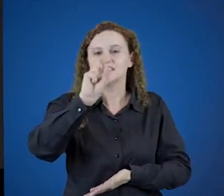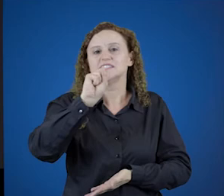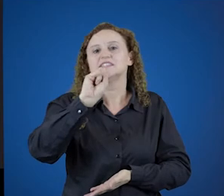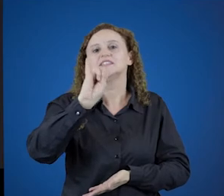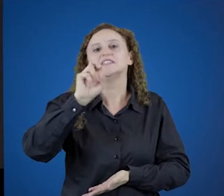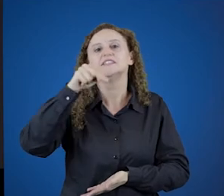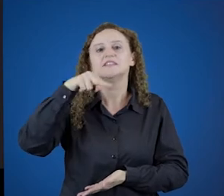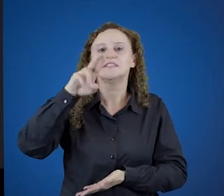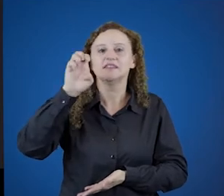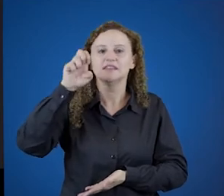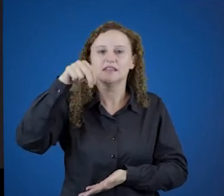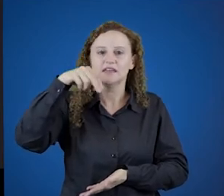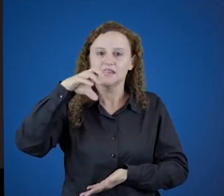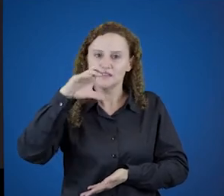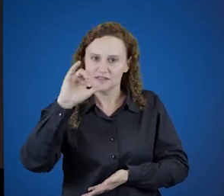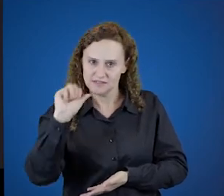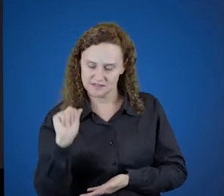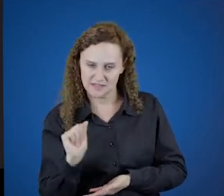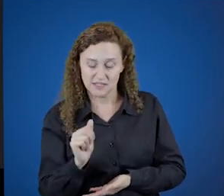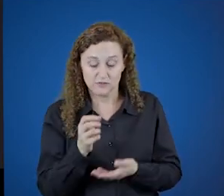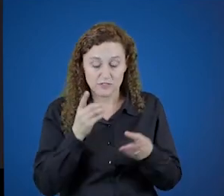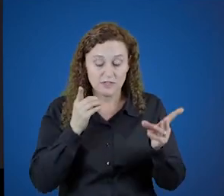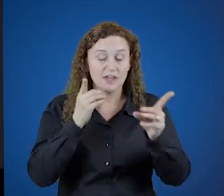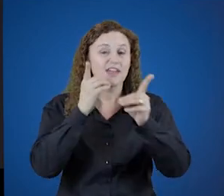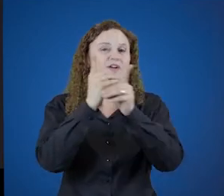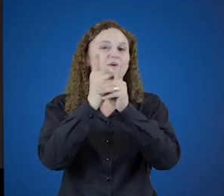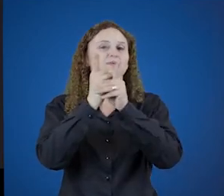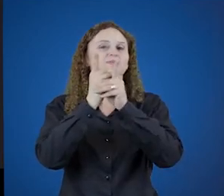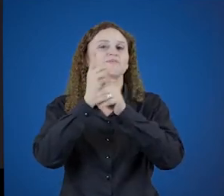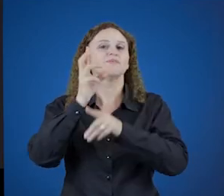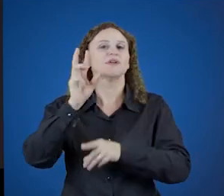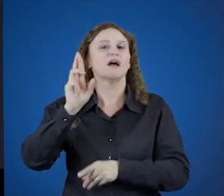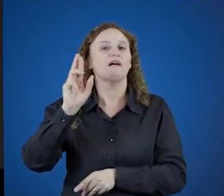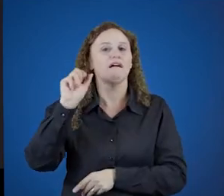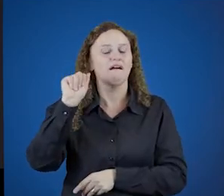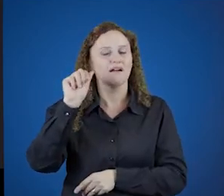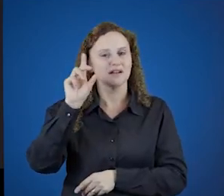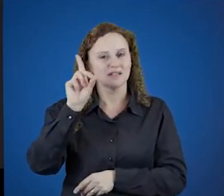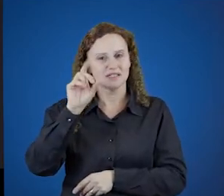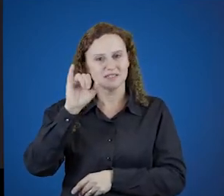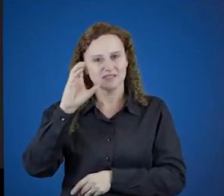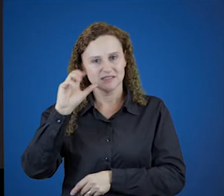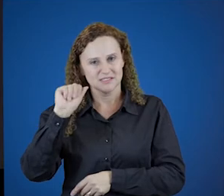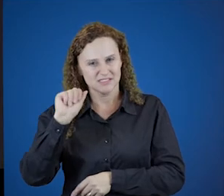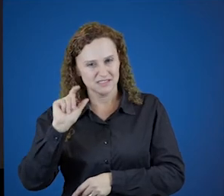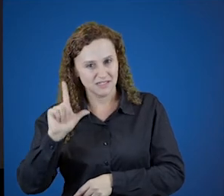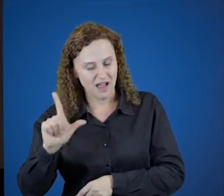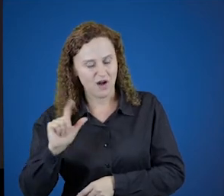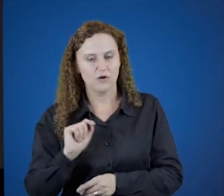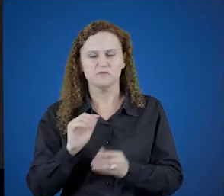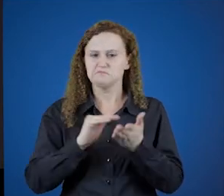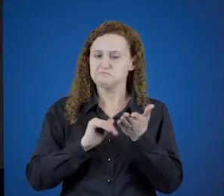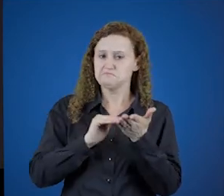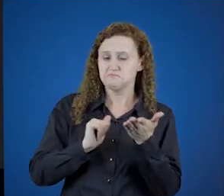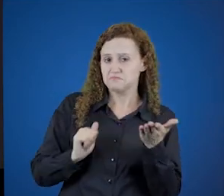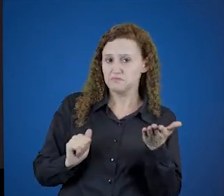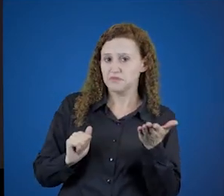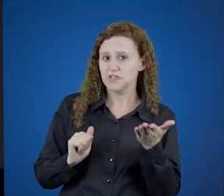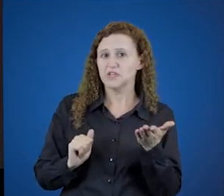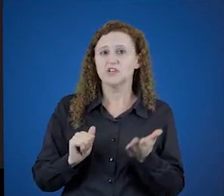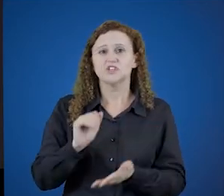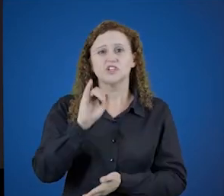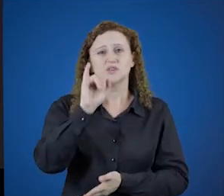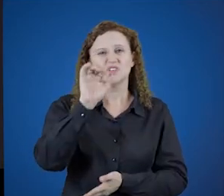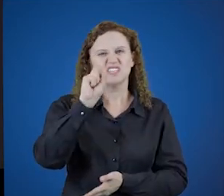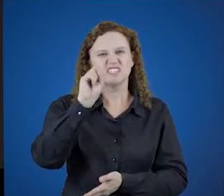Então se quero encontrar o radical da palavra Pueri buyer que no genitivo será